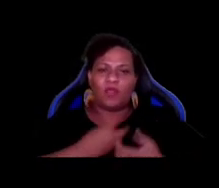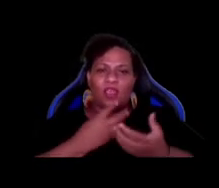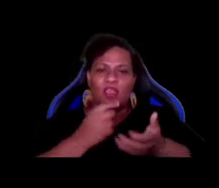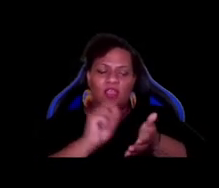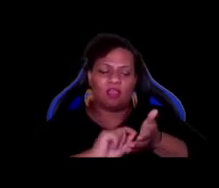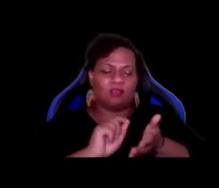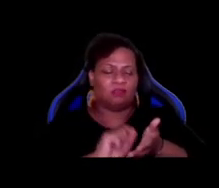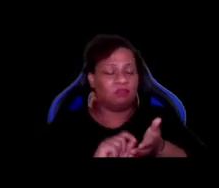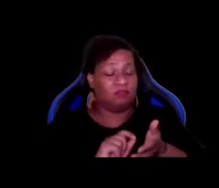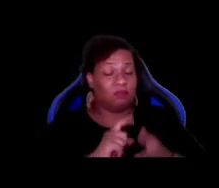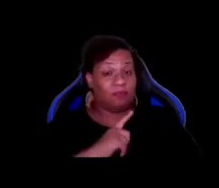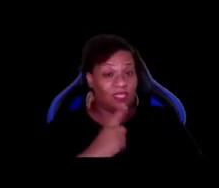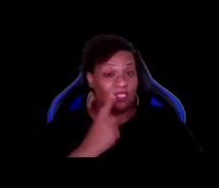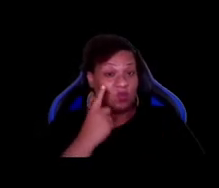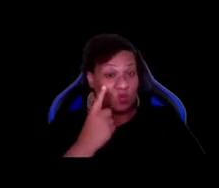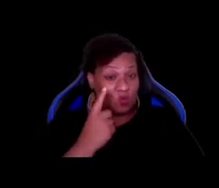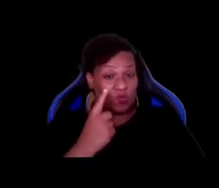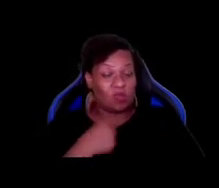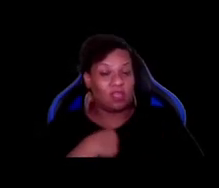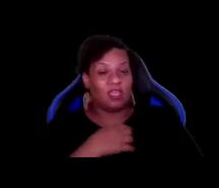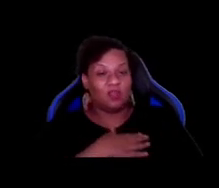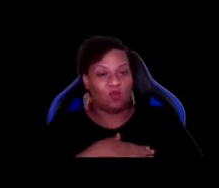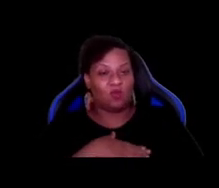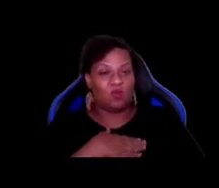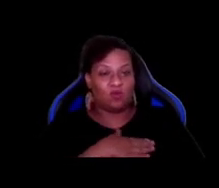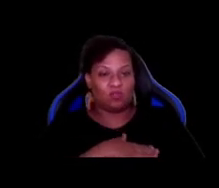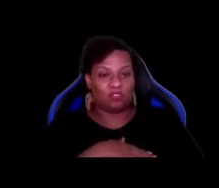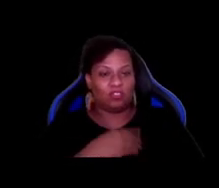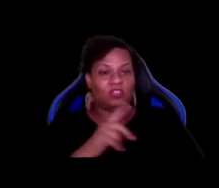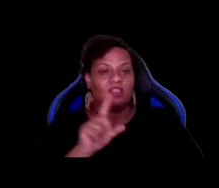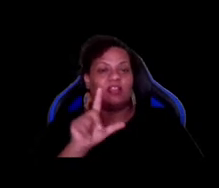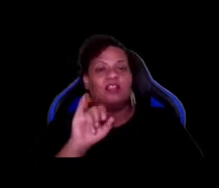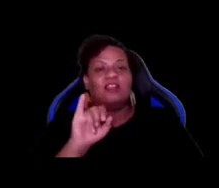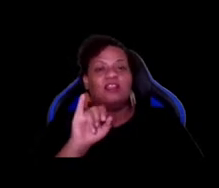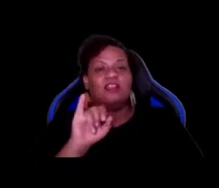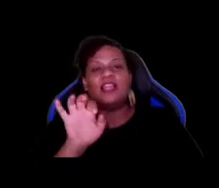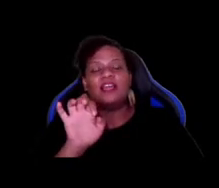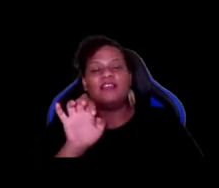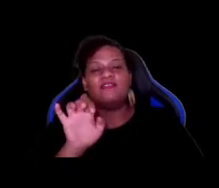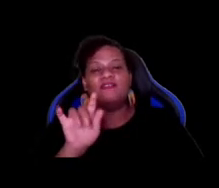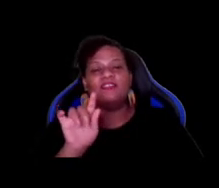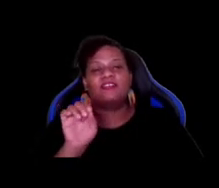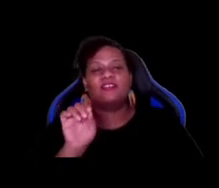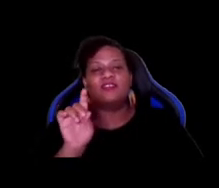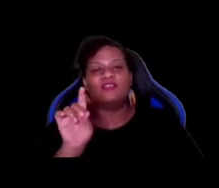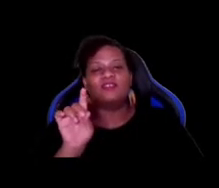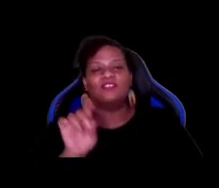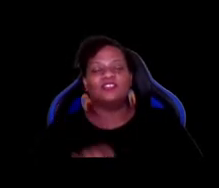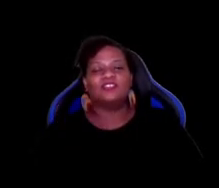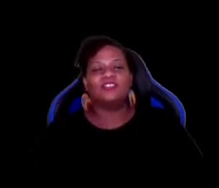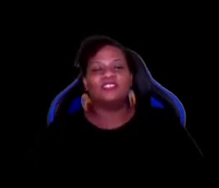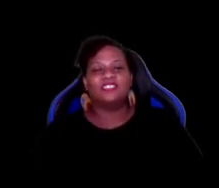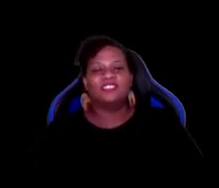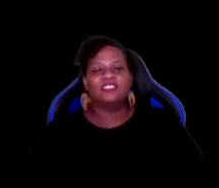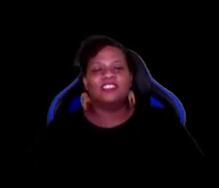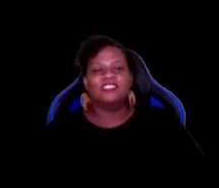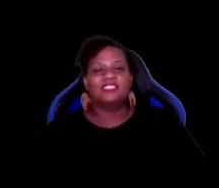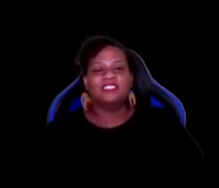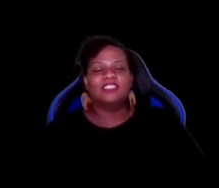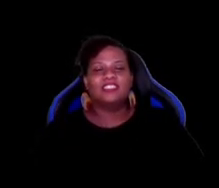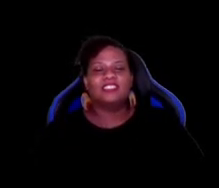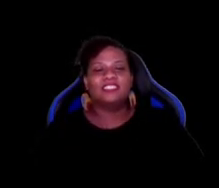uma música minha que eu gosto muito, que chama Life Gods. Ah, E mestra, aí?